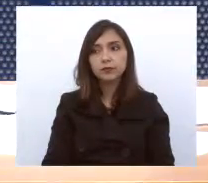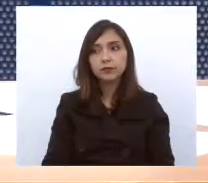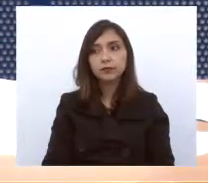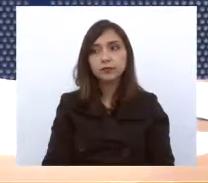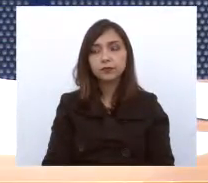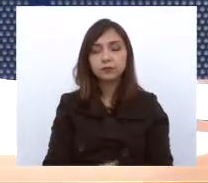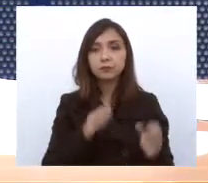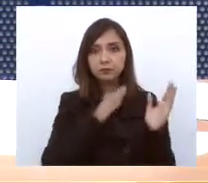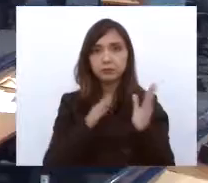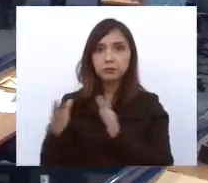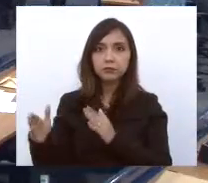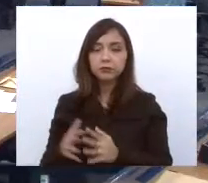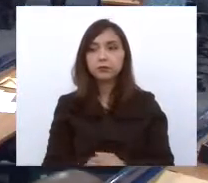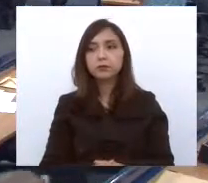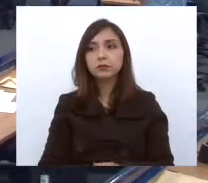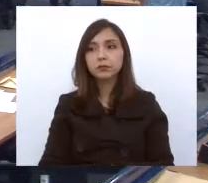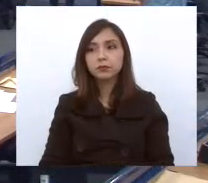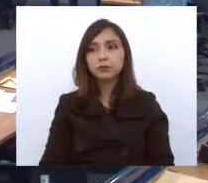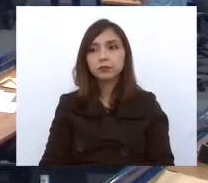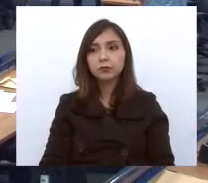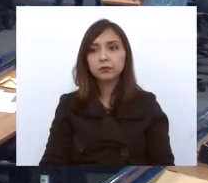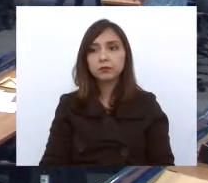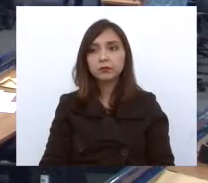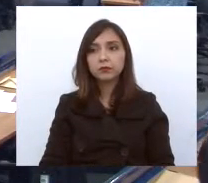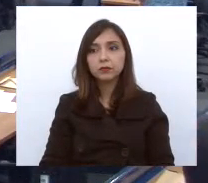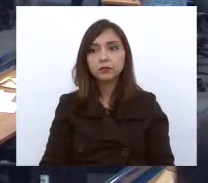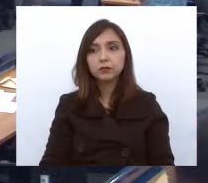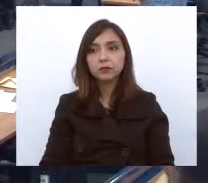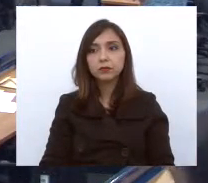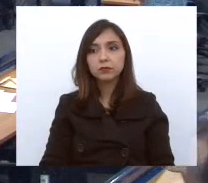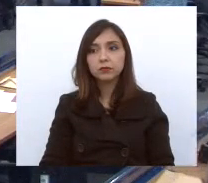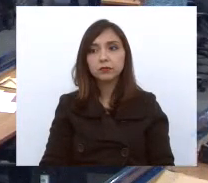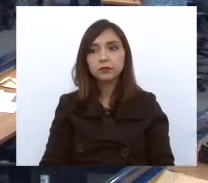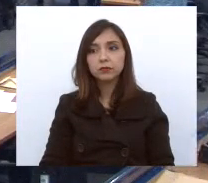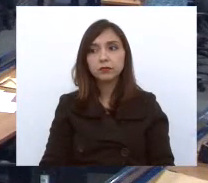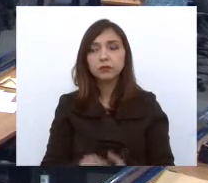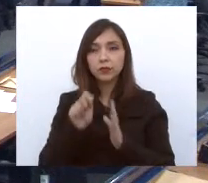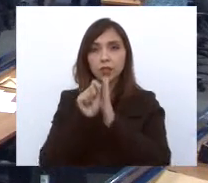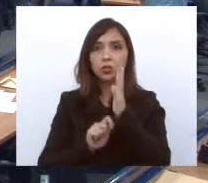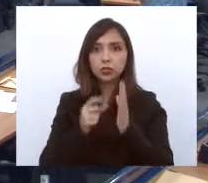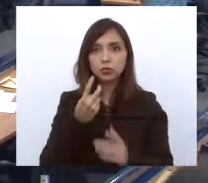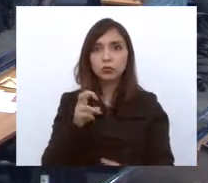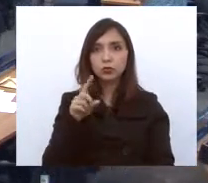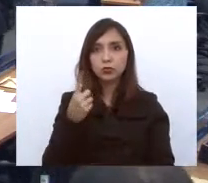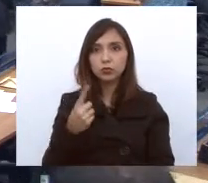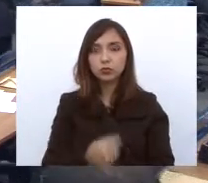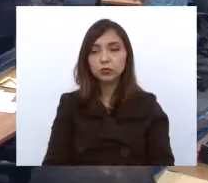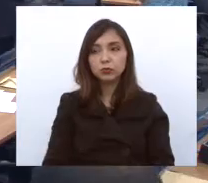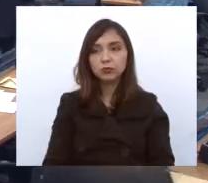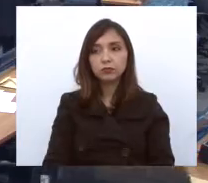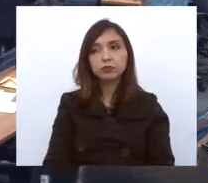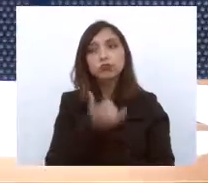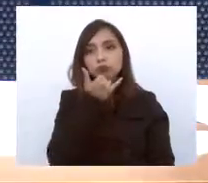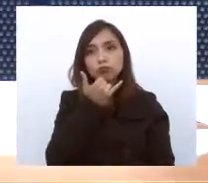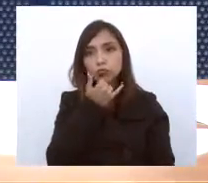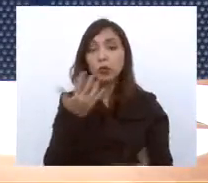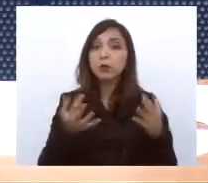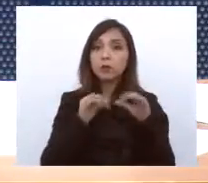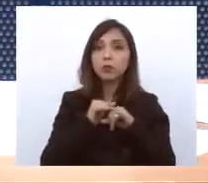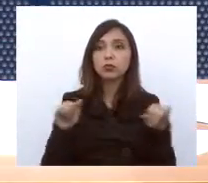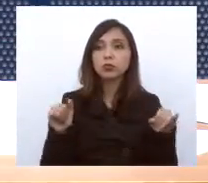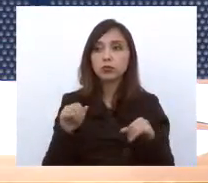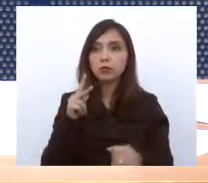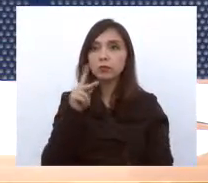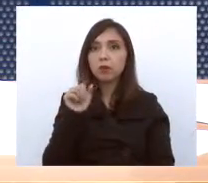Pela ordem, senhor presidente. Para justificar, vereador? Não, pelo 151. Não, então não, vereador. Para justificar, vereador